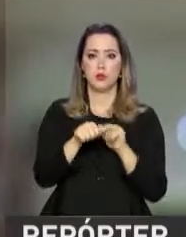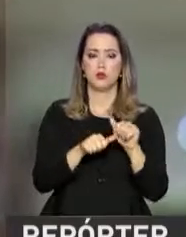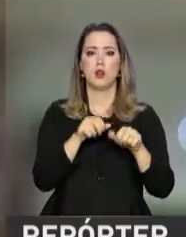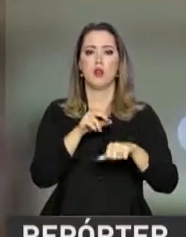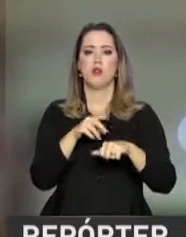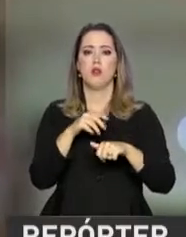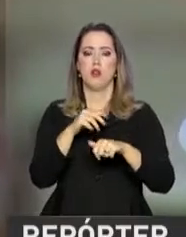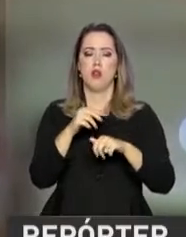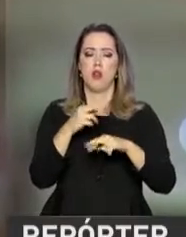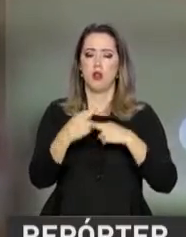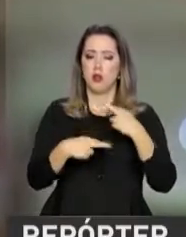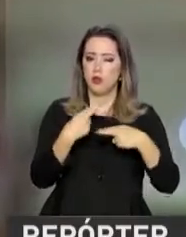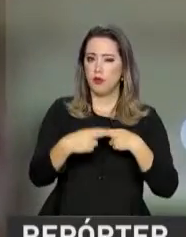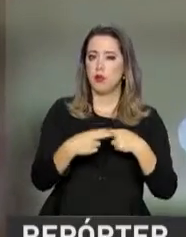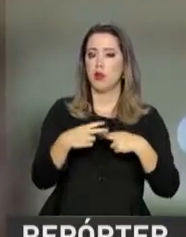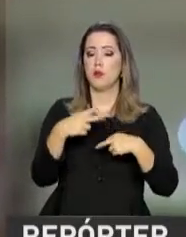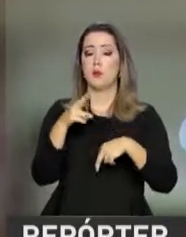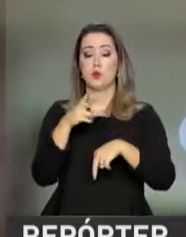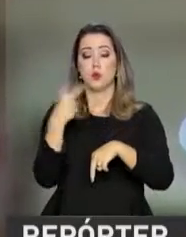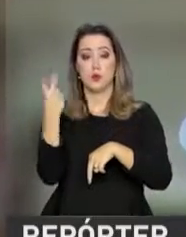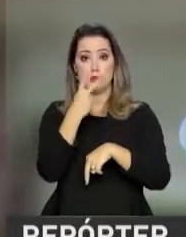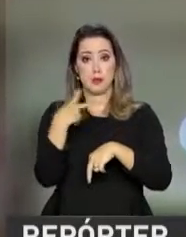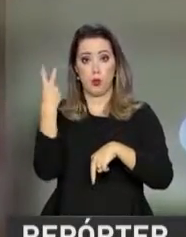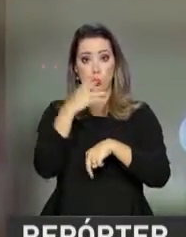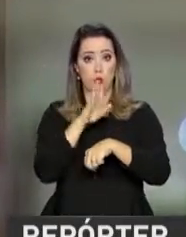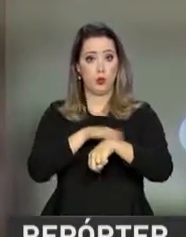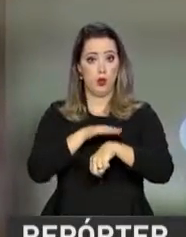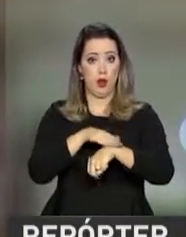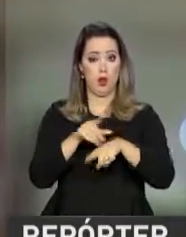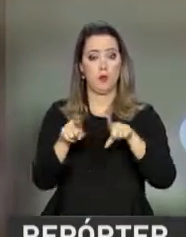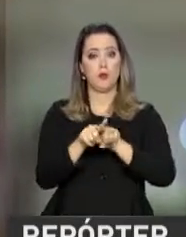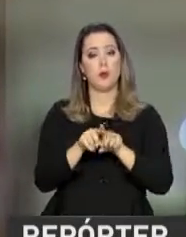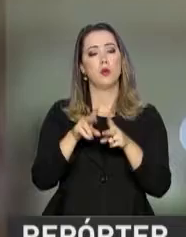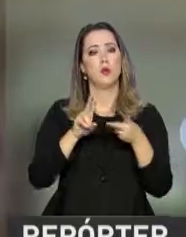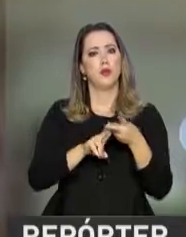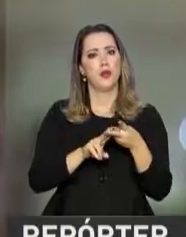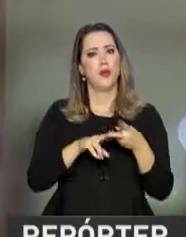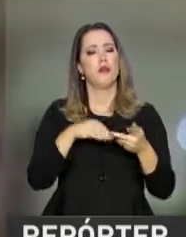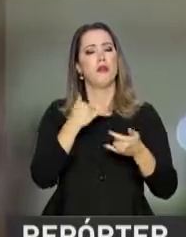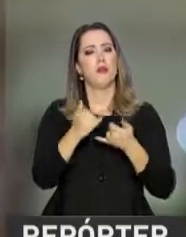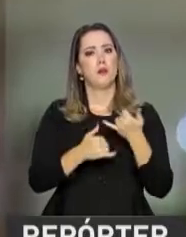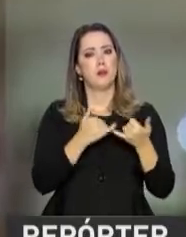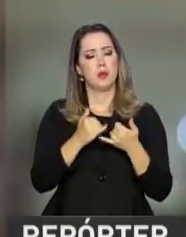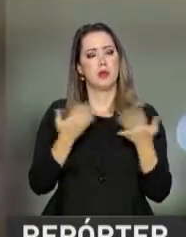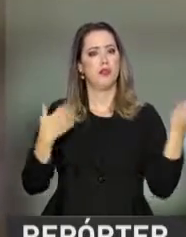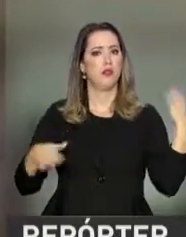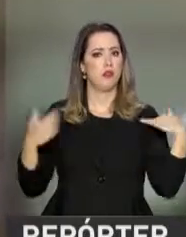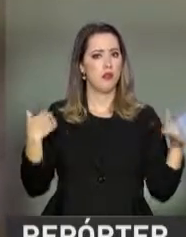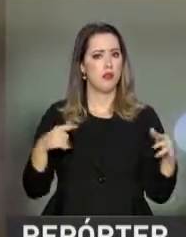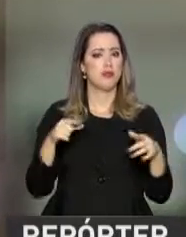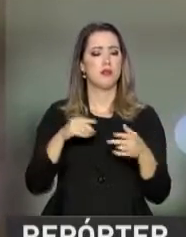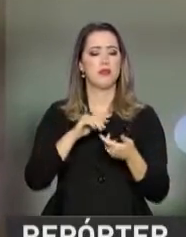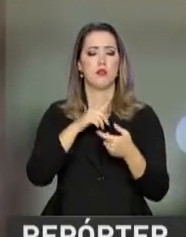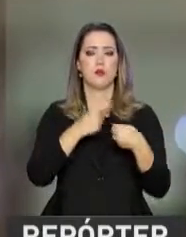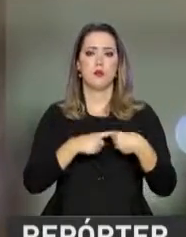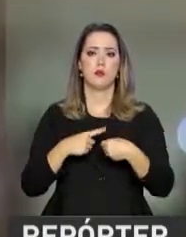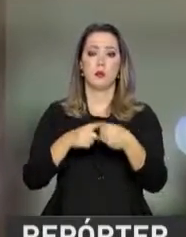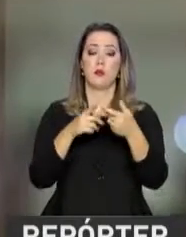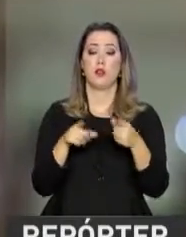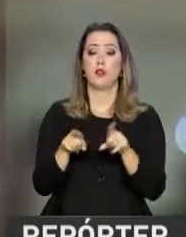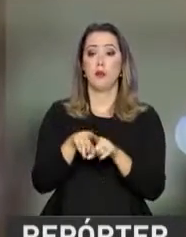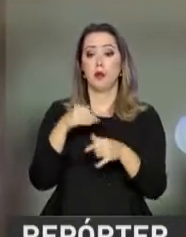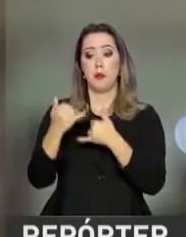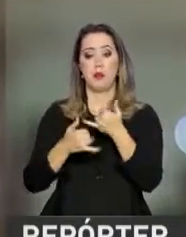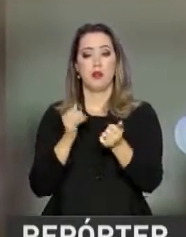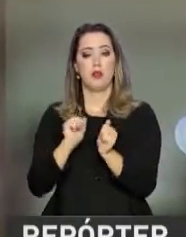renovamos o programa de esporte lazer nas cidades e renovando e e lançamos o programa brincando